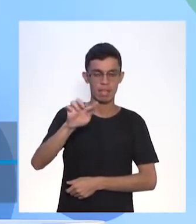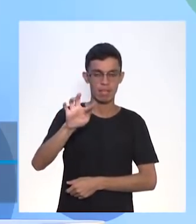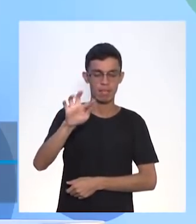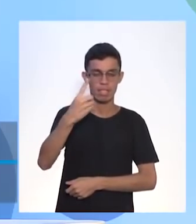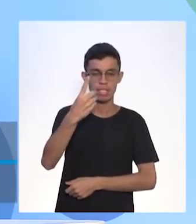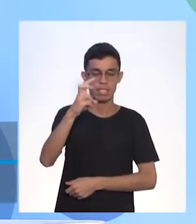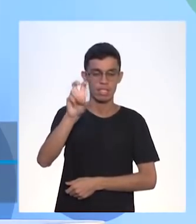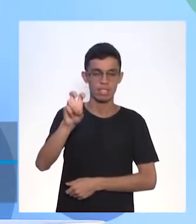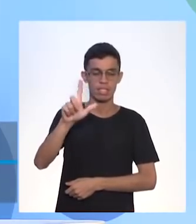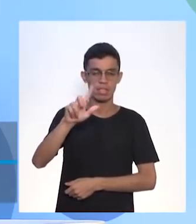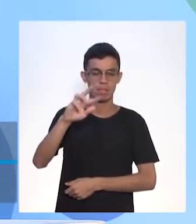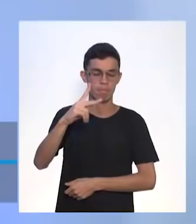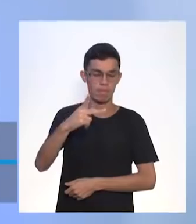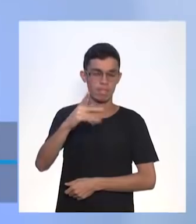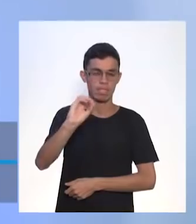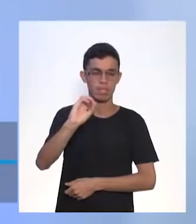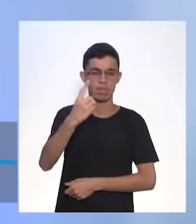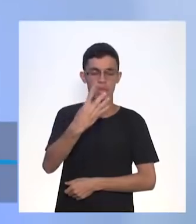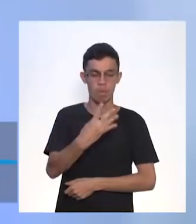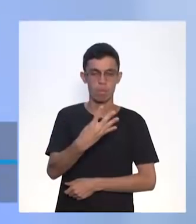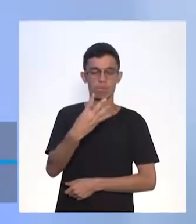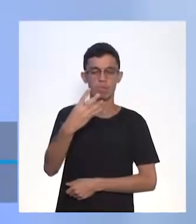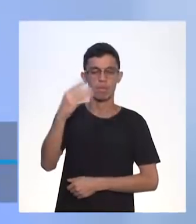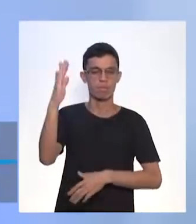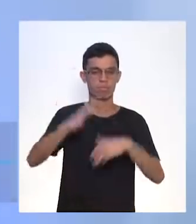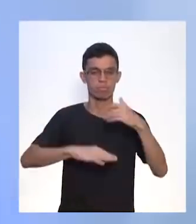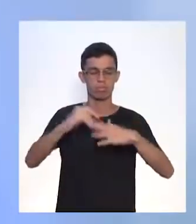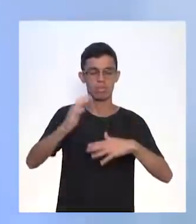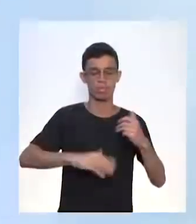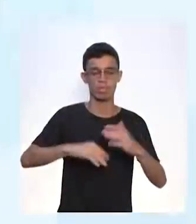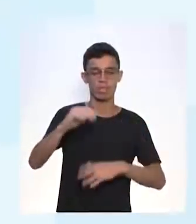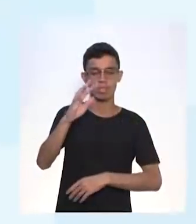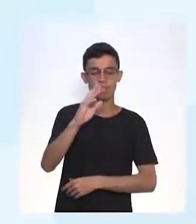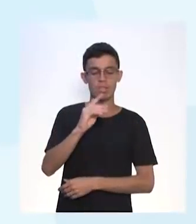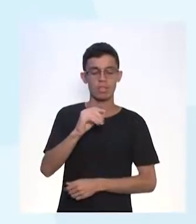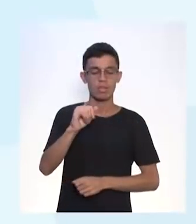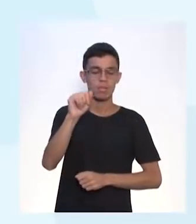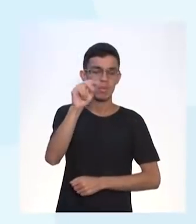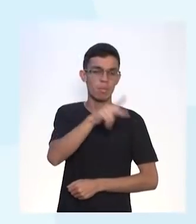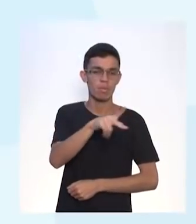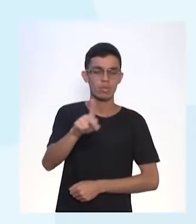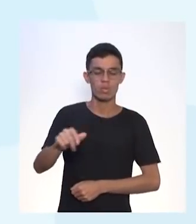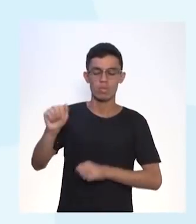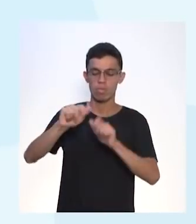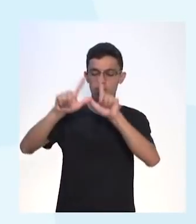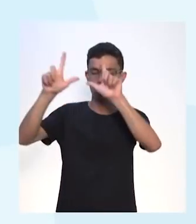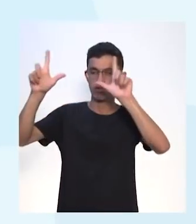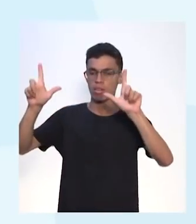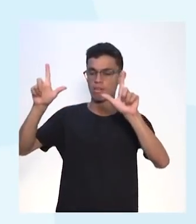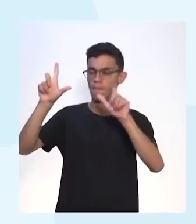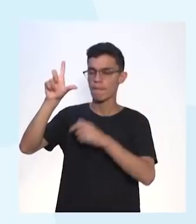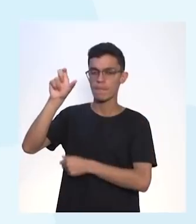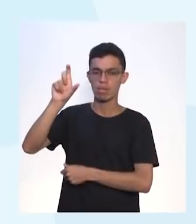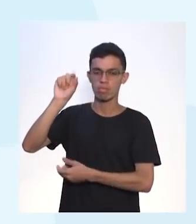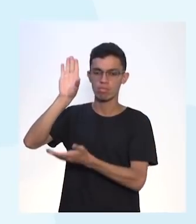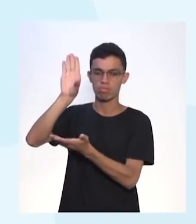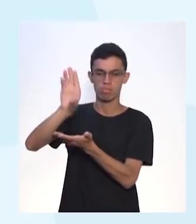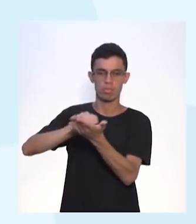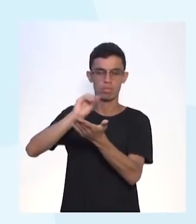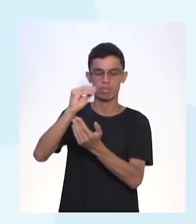EF15LP04. Coloquem a habilidade, por favor, para os professores darem um print. Ok,